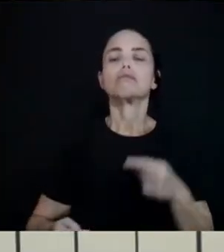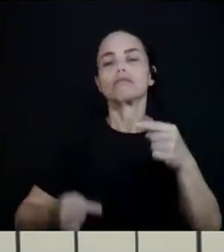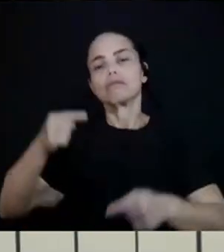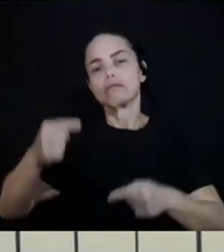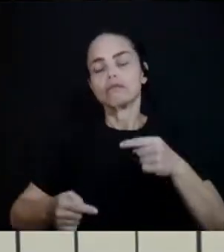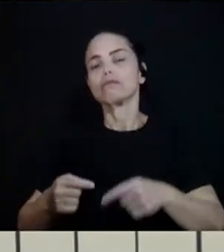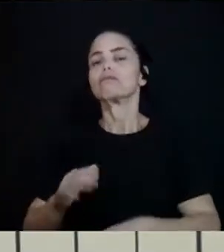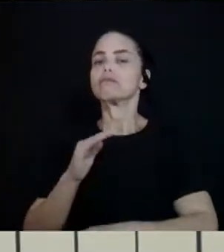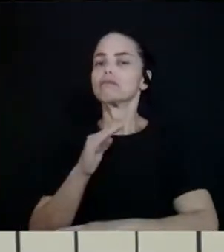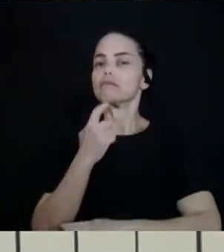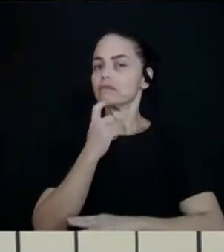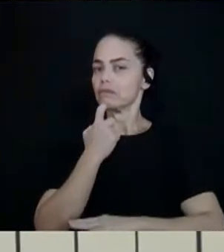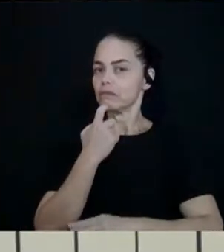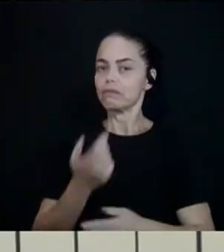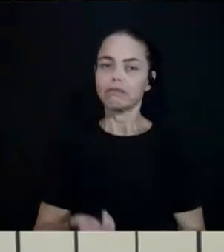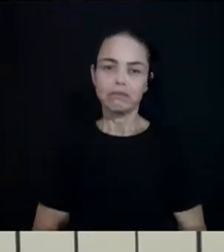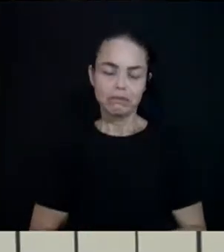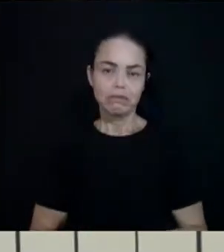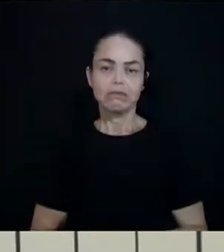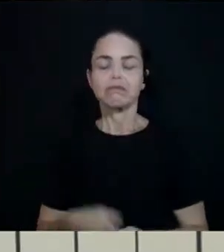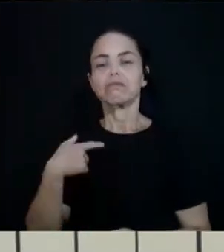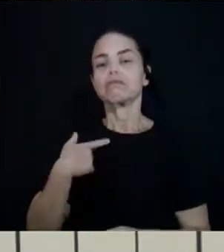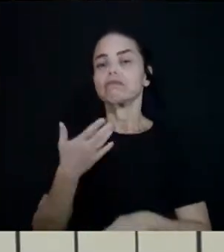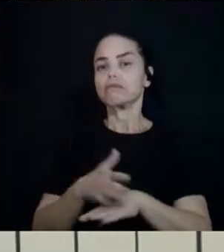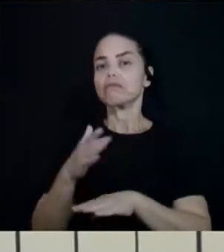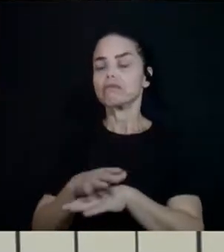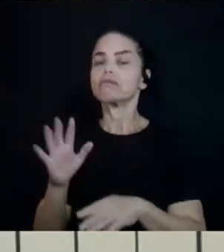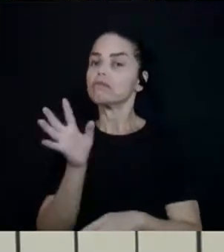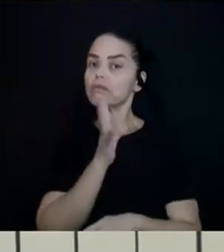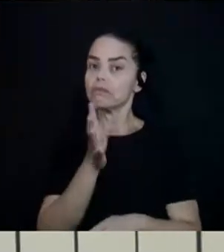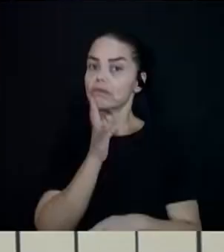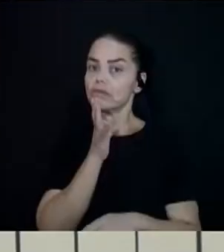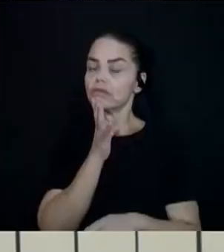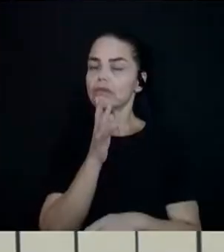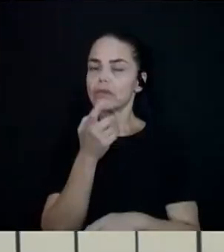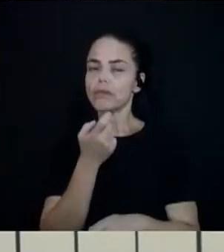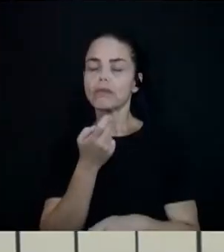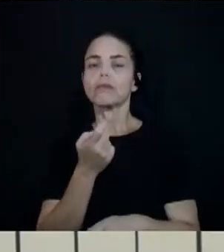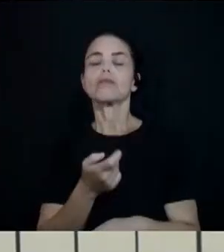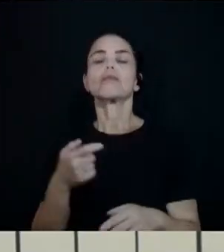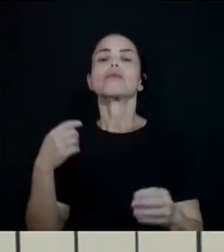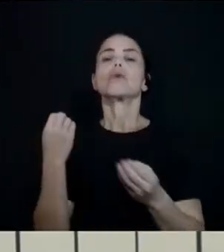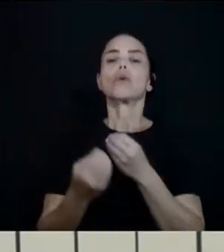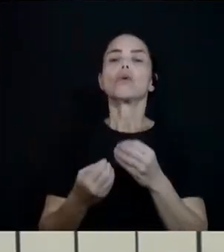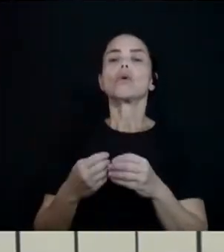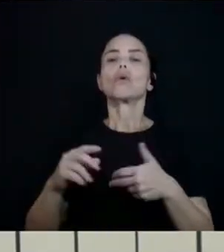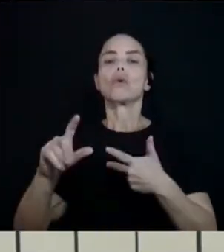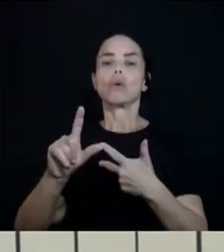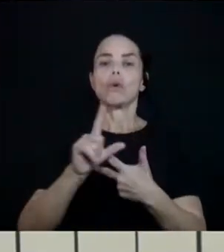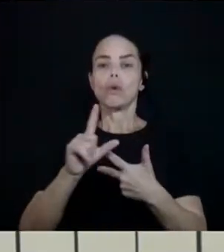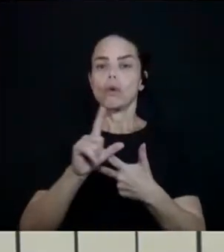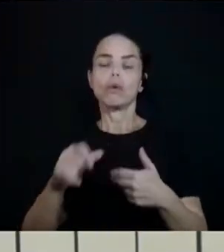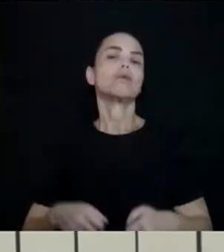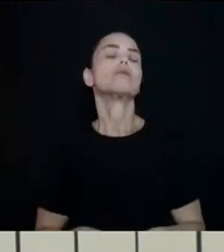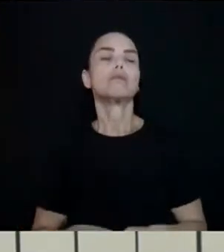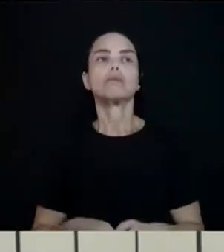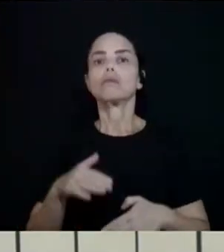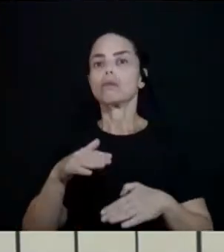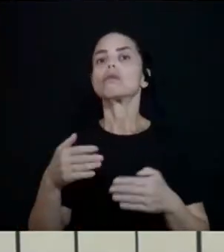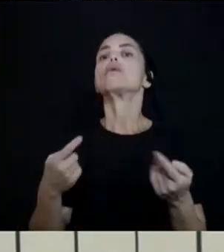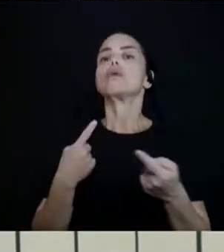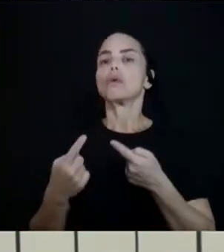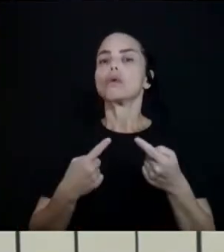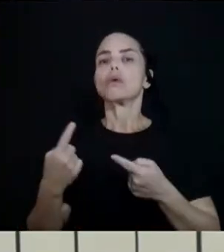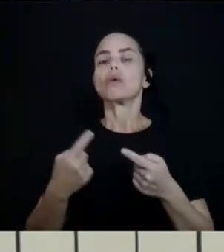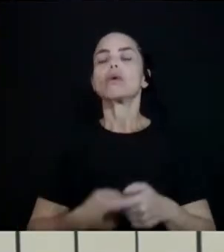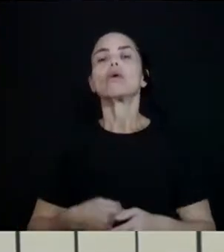de Campinas. Durante a atividade, eles conheceram de perto o funcionamento do Legislativo e discutiram a importância